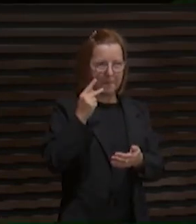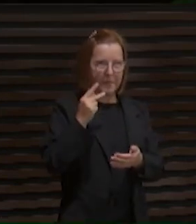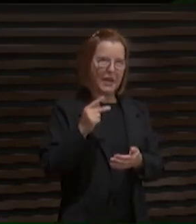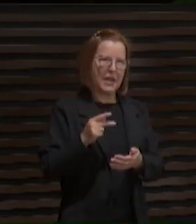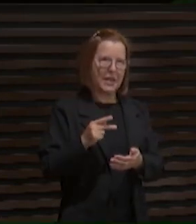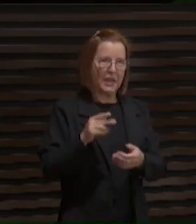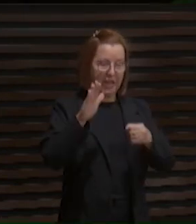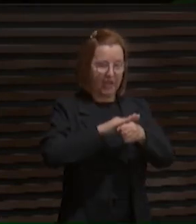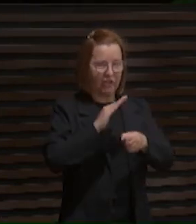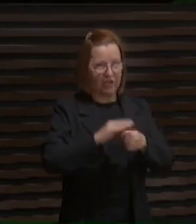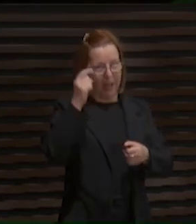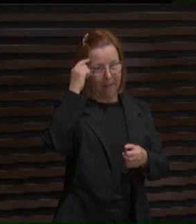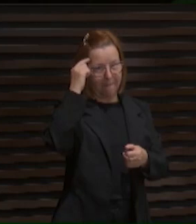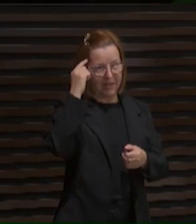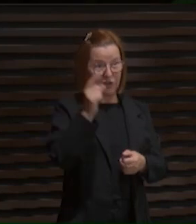desenhos que eles produzem.